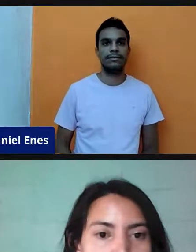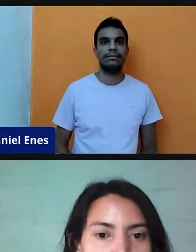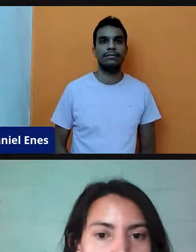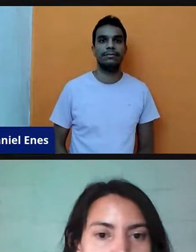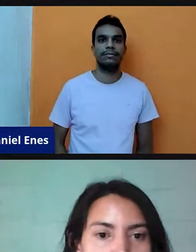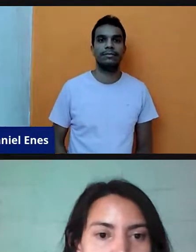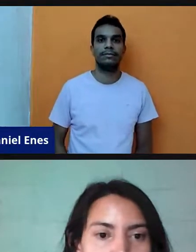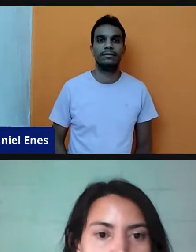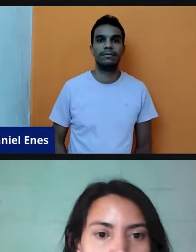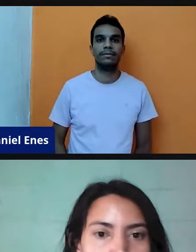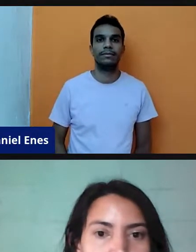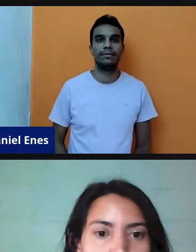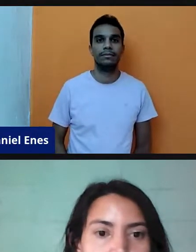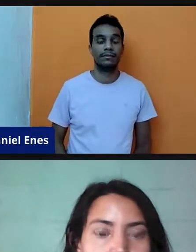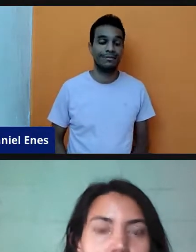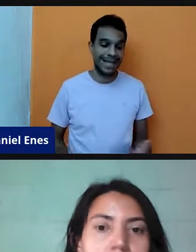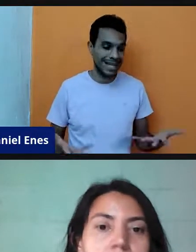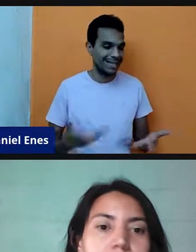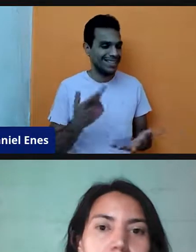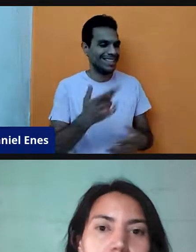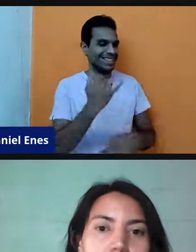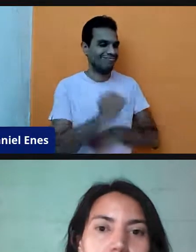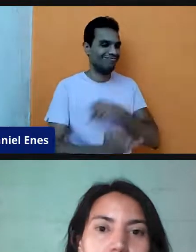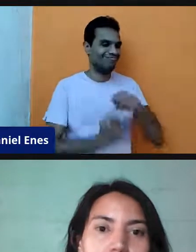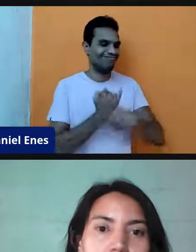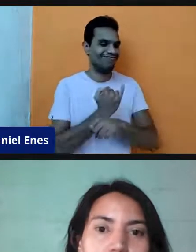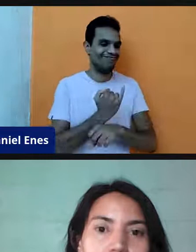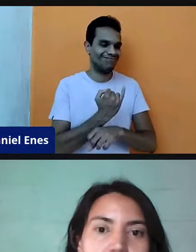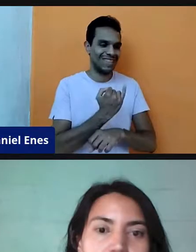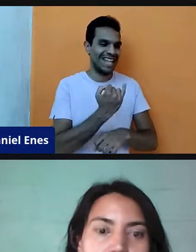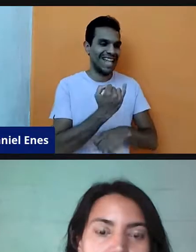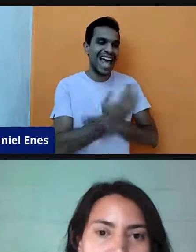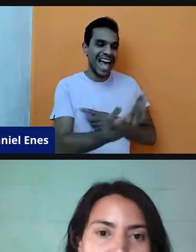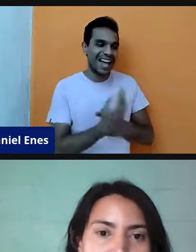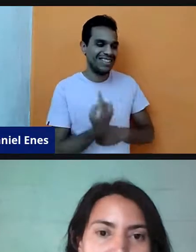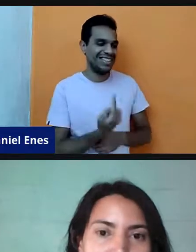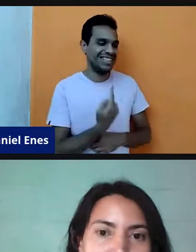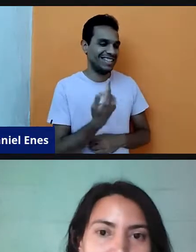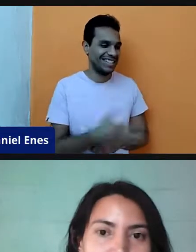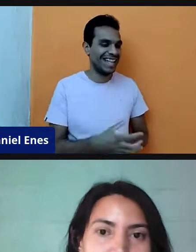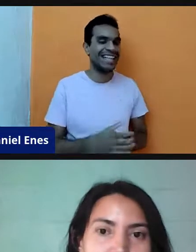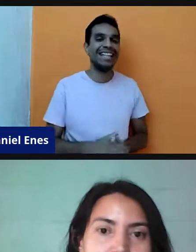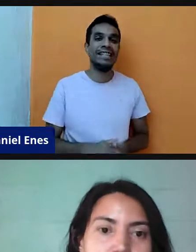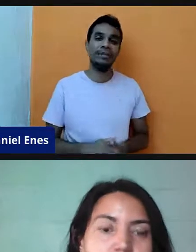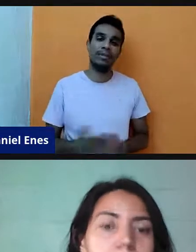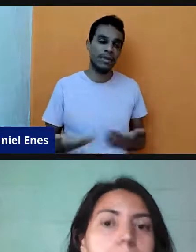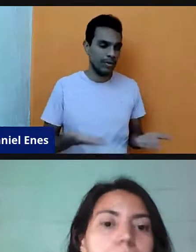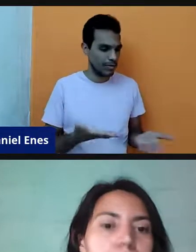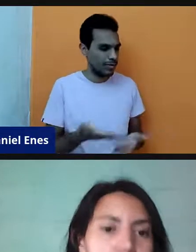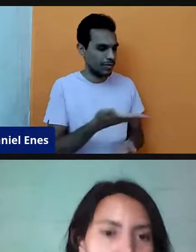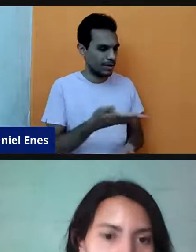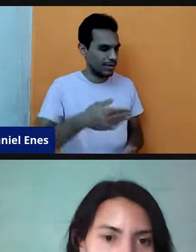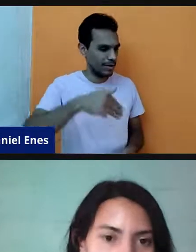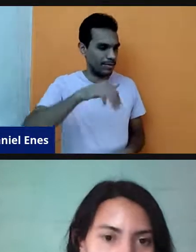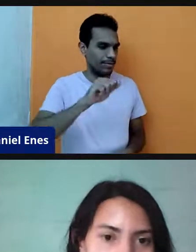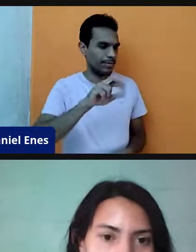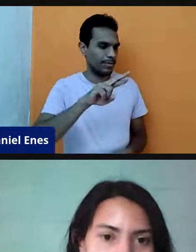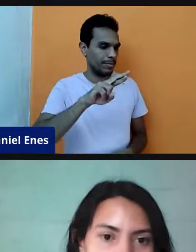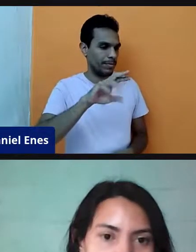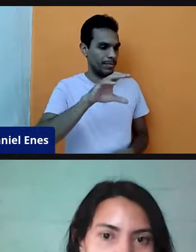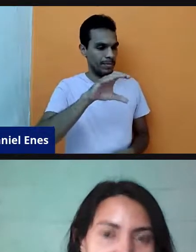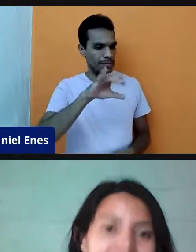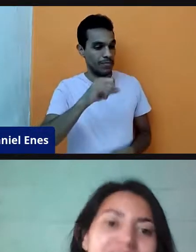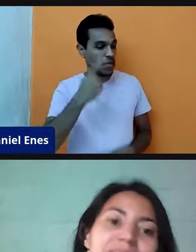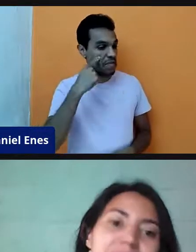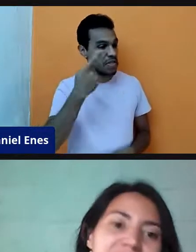Caiu. Hoje a internet da gente não quer colaborar com a gente. Vou passar então para você, Márcia, e depois a gente vê se ela volta no